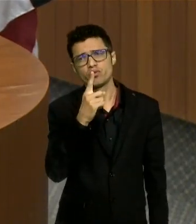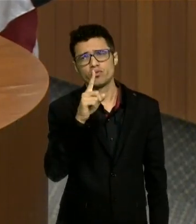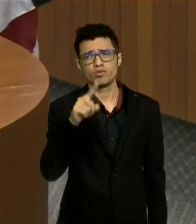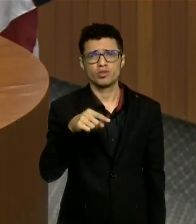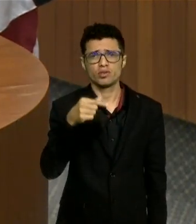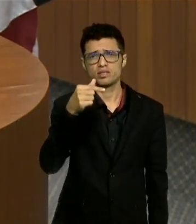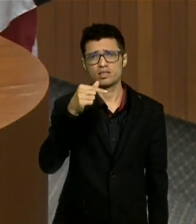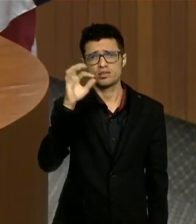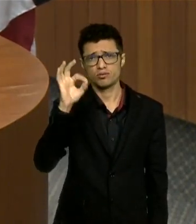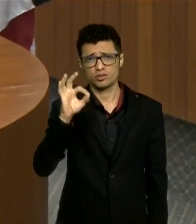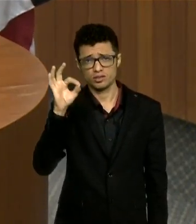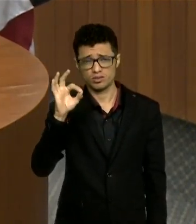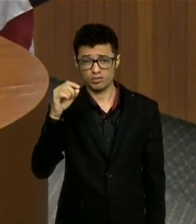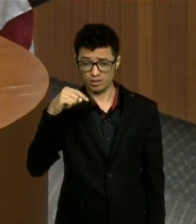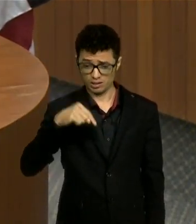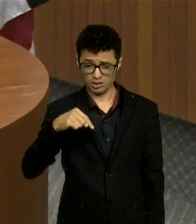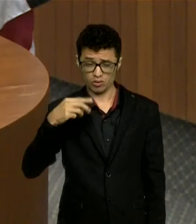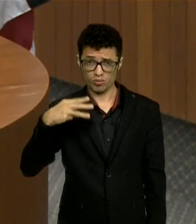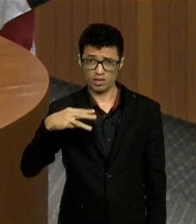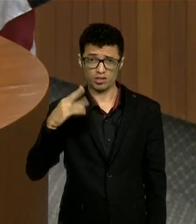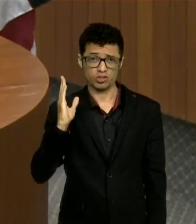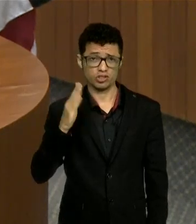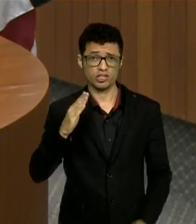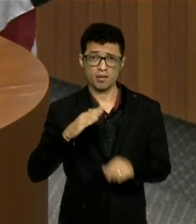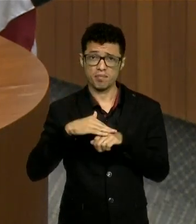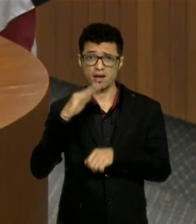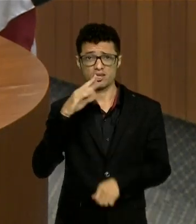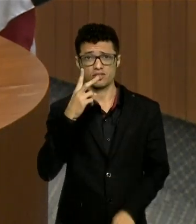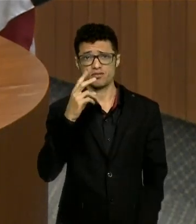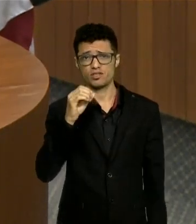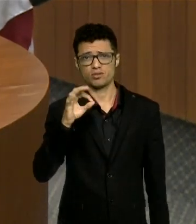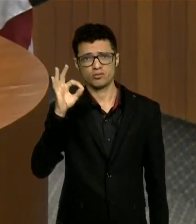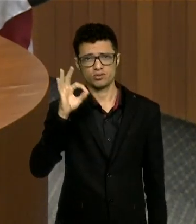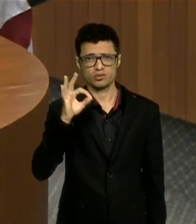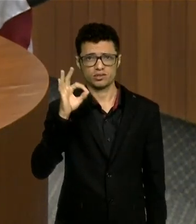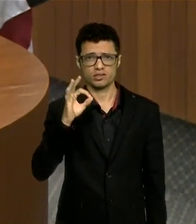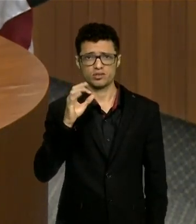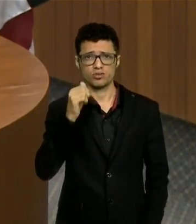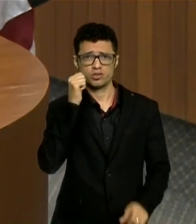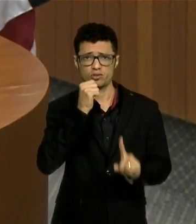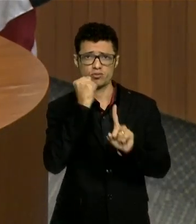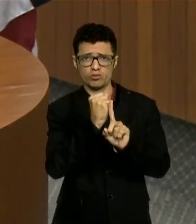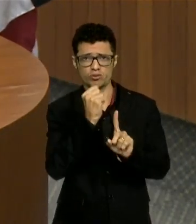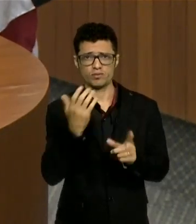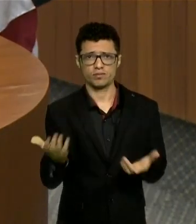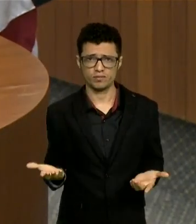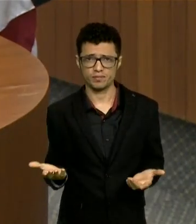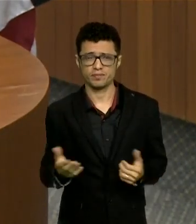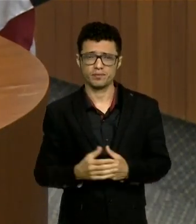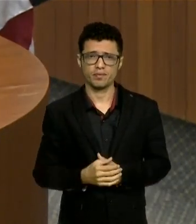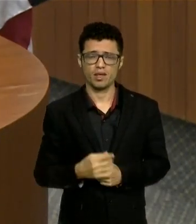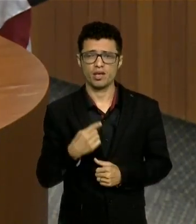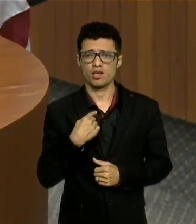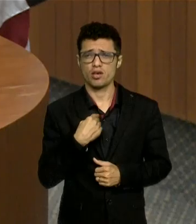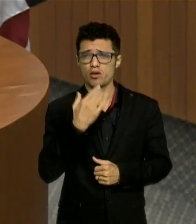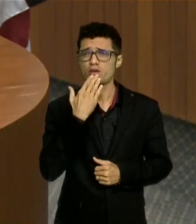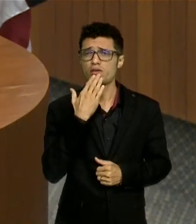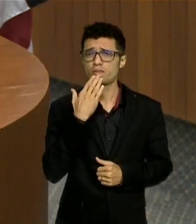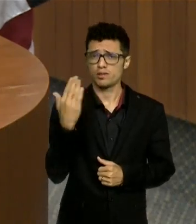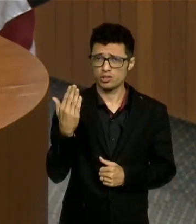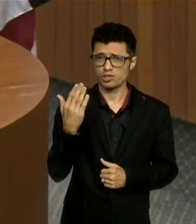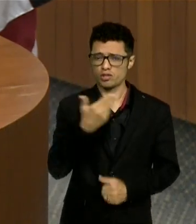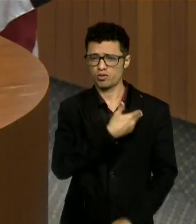Maranhão, estamos ultrapassando os 20% de casos de feminicídios. Eu venho solicitar do governo do